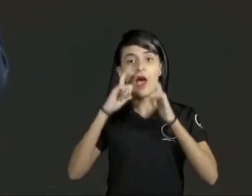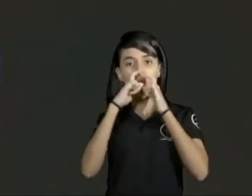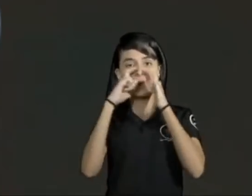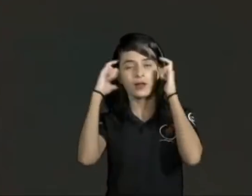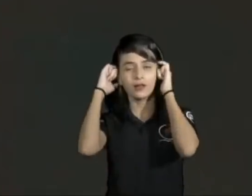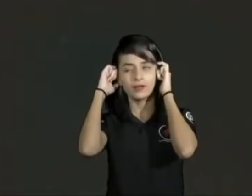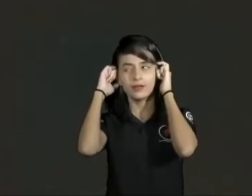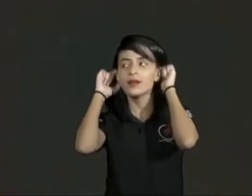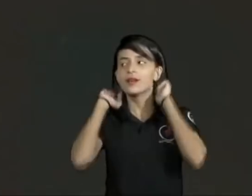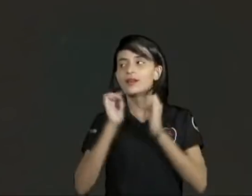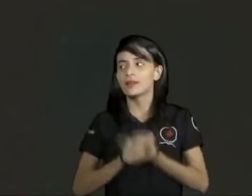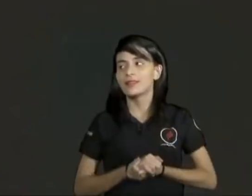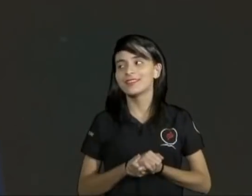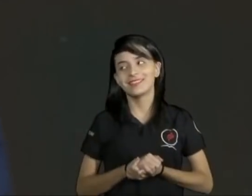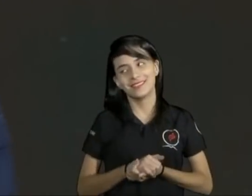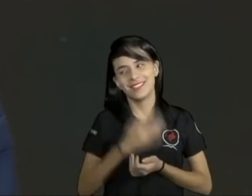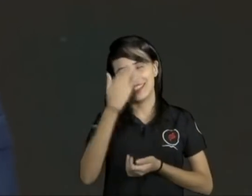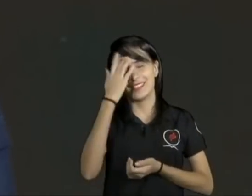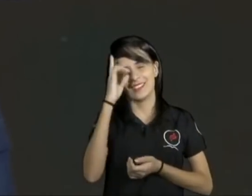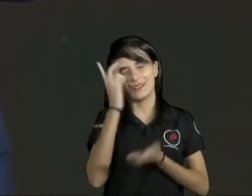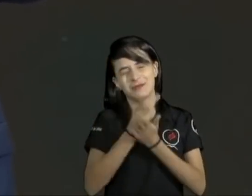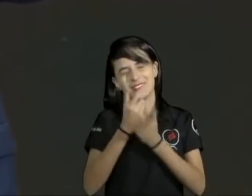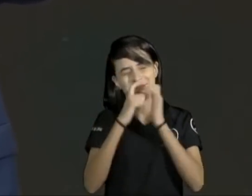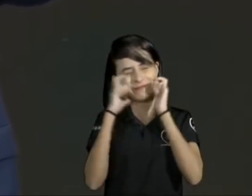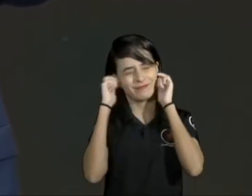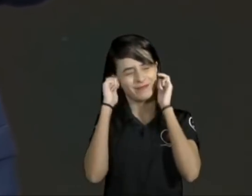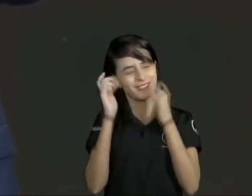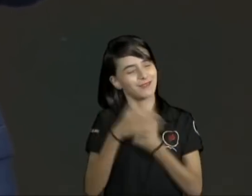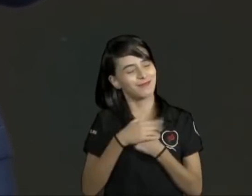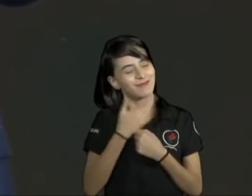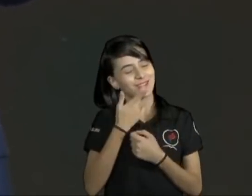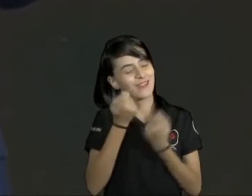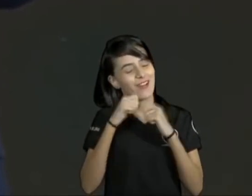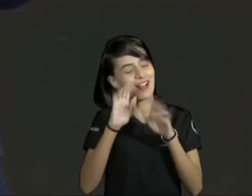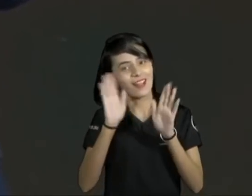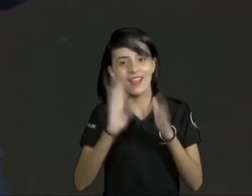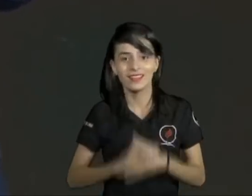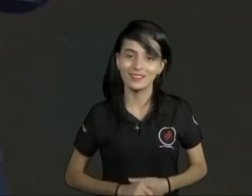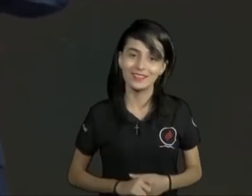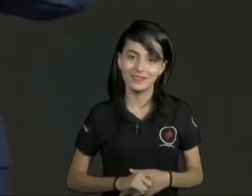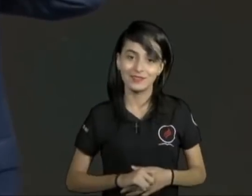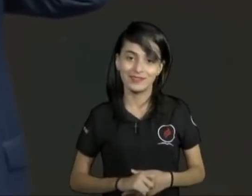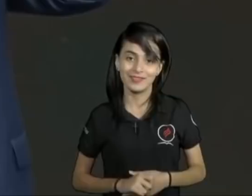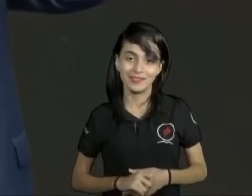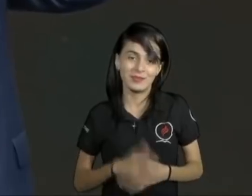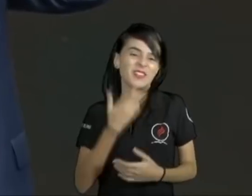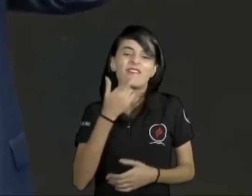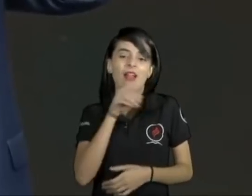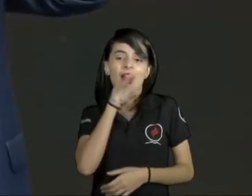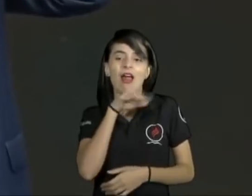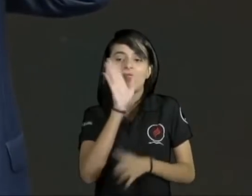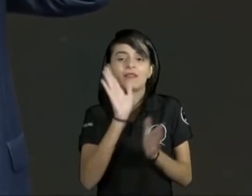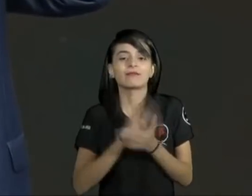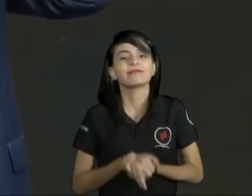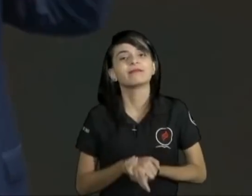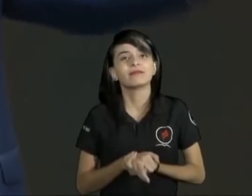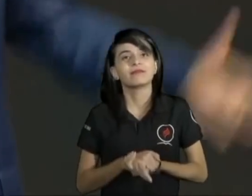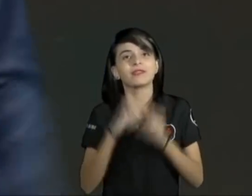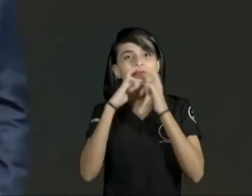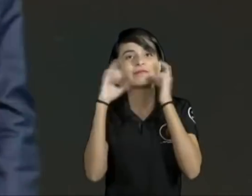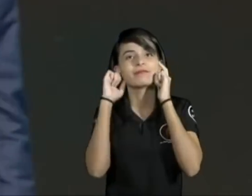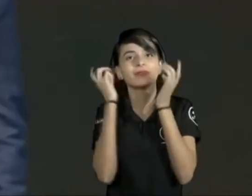graças a Deus mantém isso aí quer hahaha não preciso ficar falando